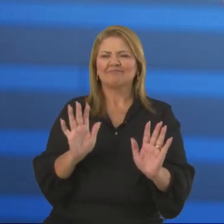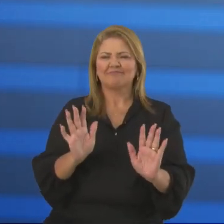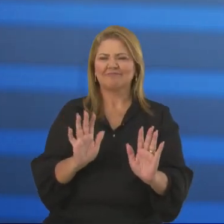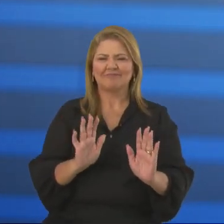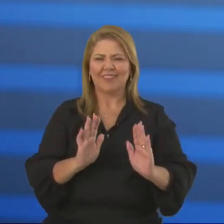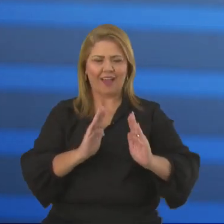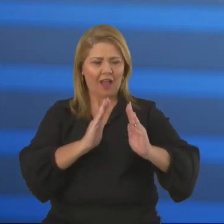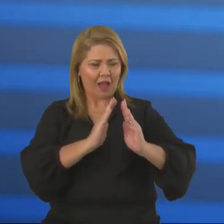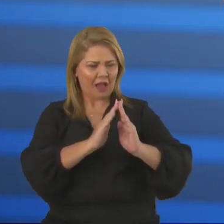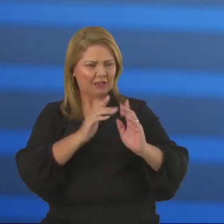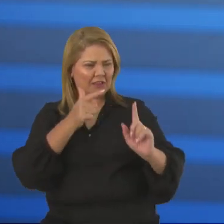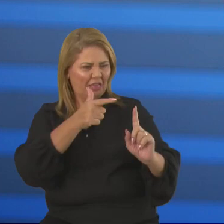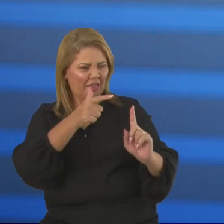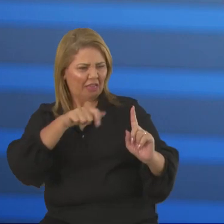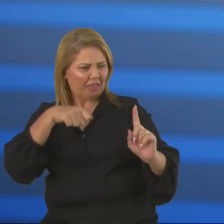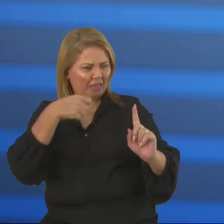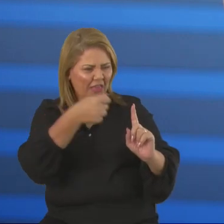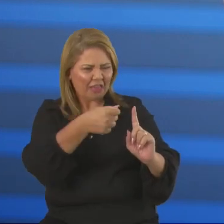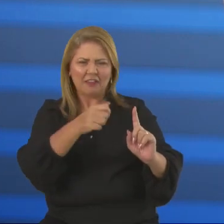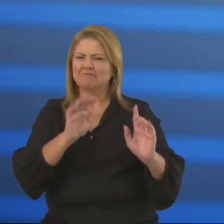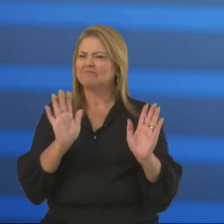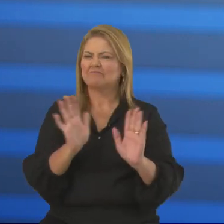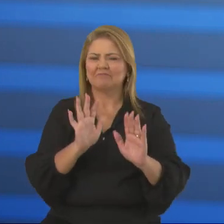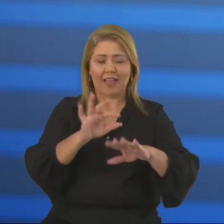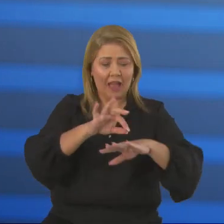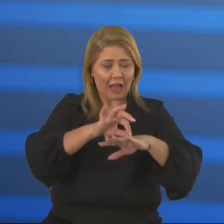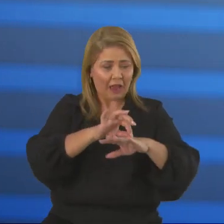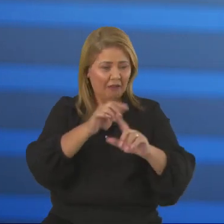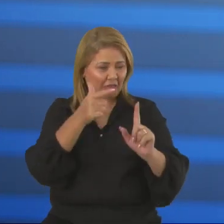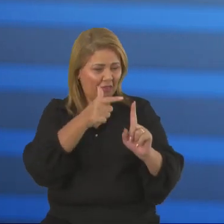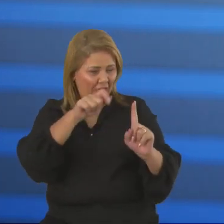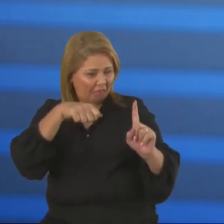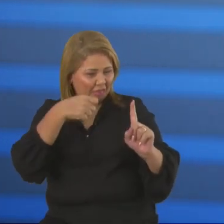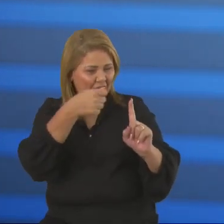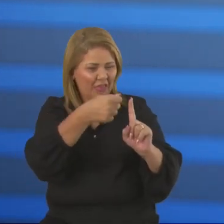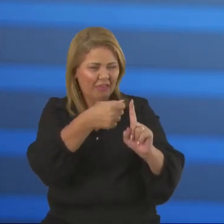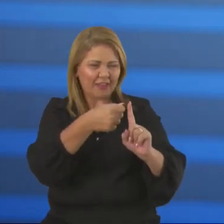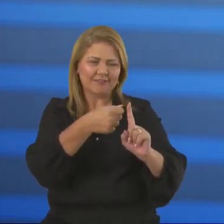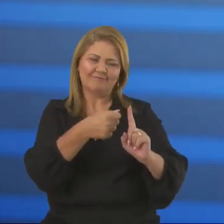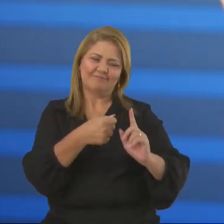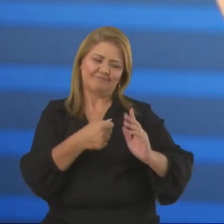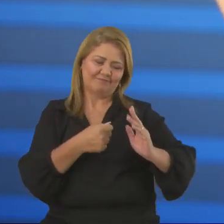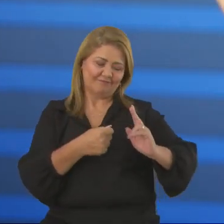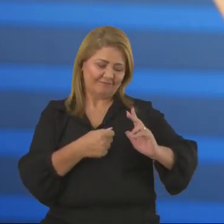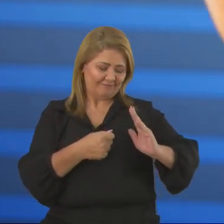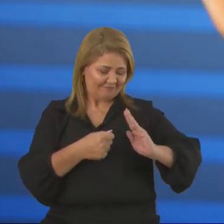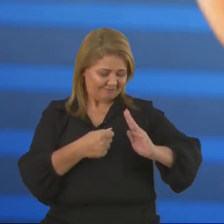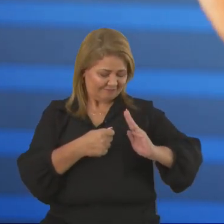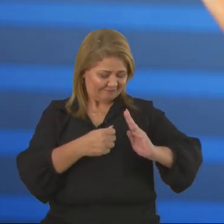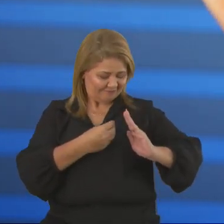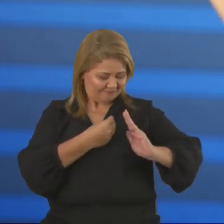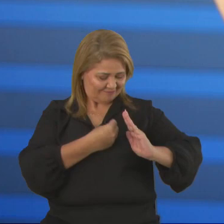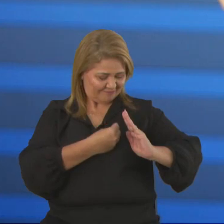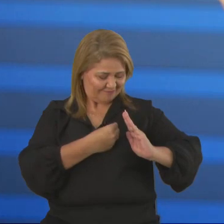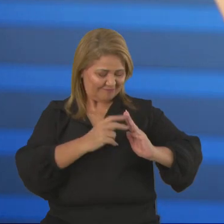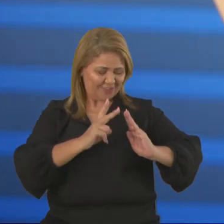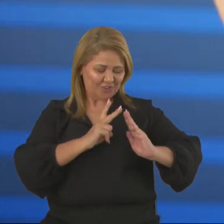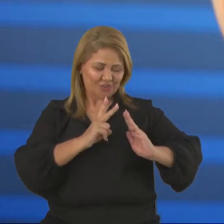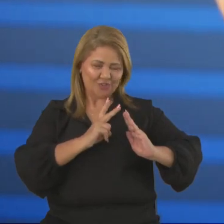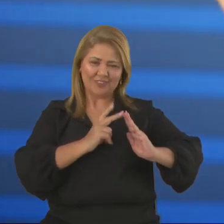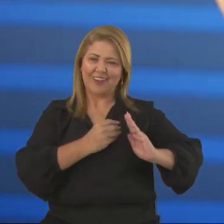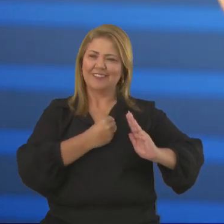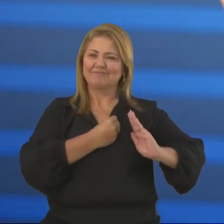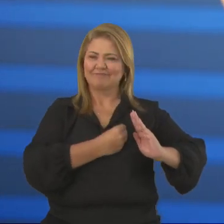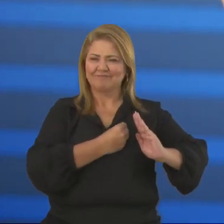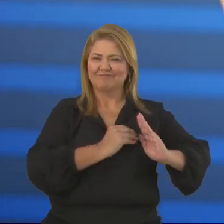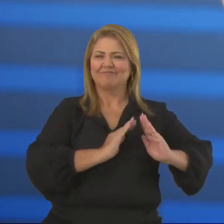me define, minha carne não me define, eu sou o meu próprio lar. Que o